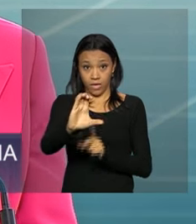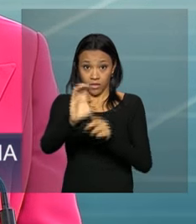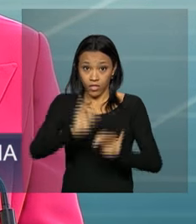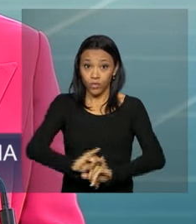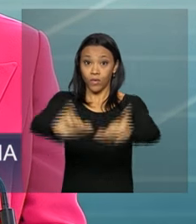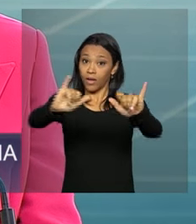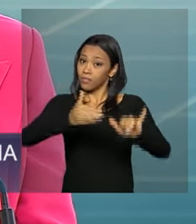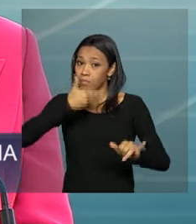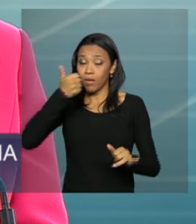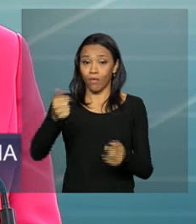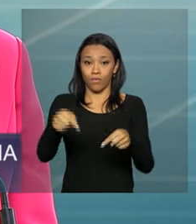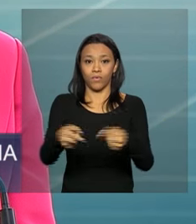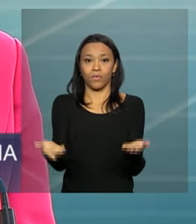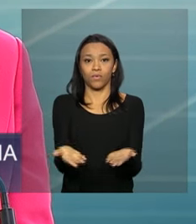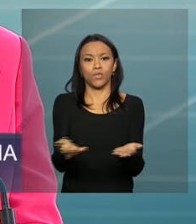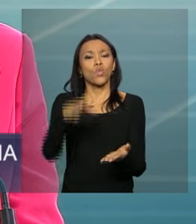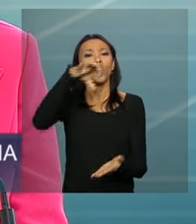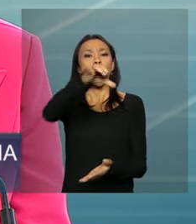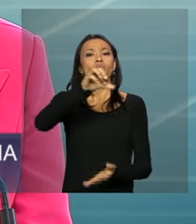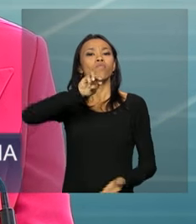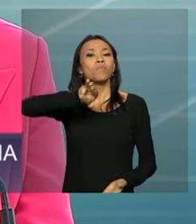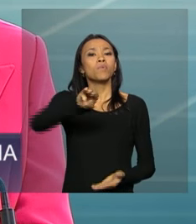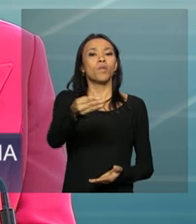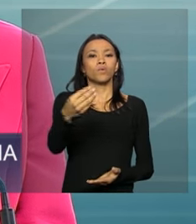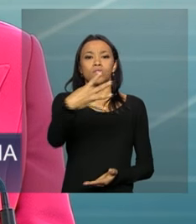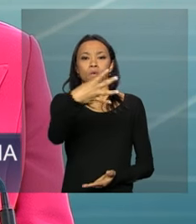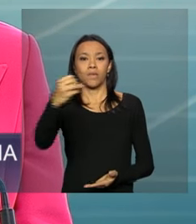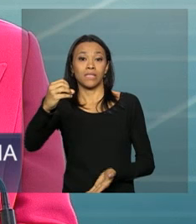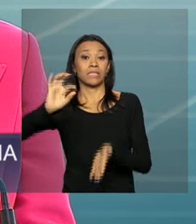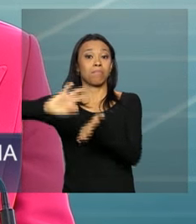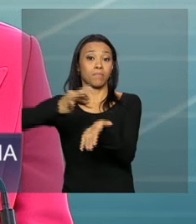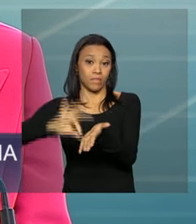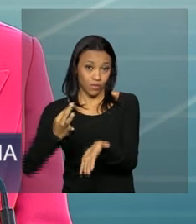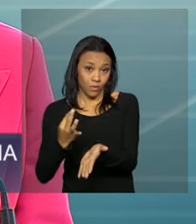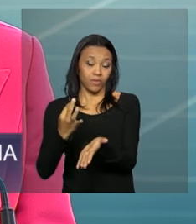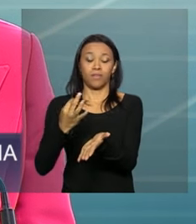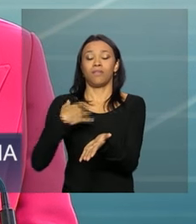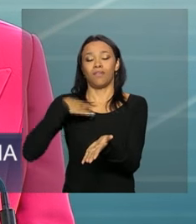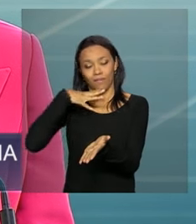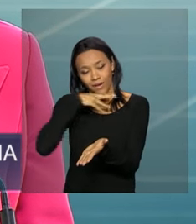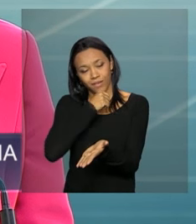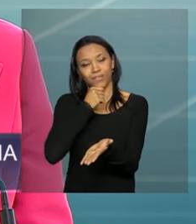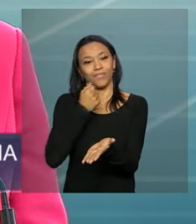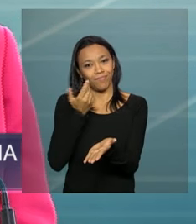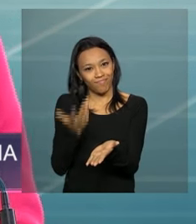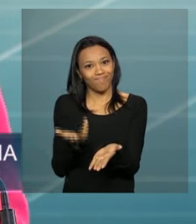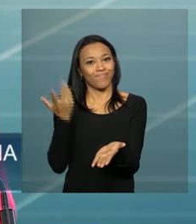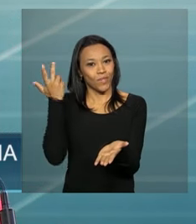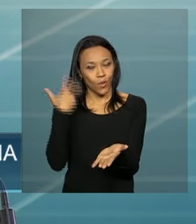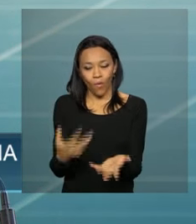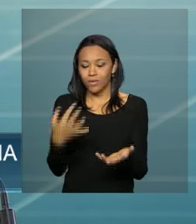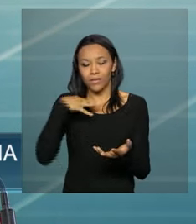E os 9 milhões e 400 mil matrículas, eu acho que é, de fato, uma